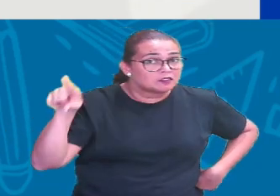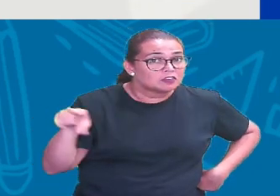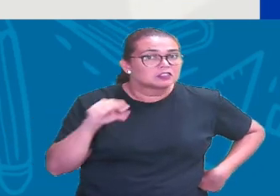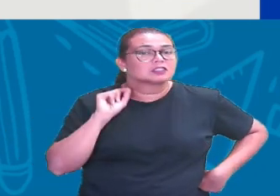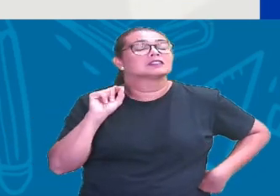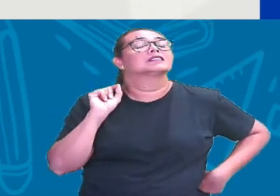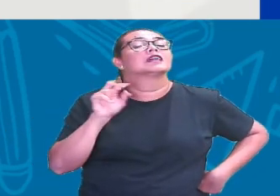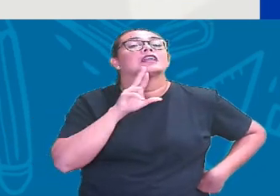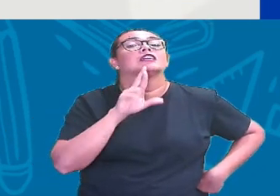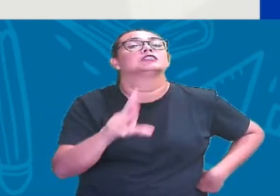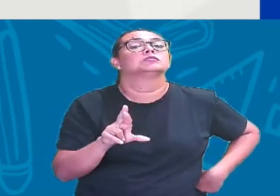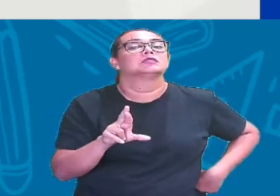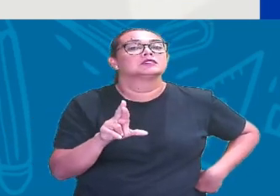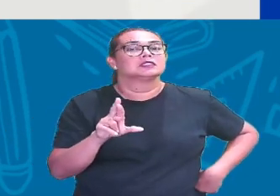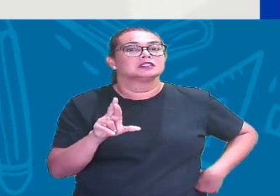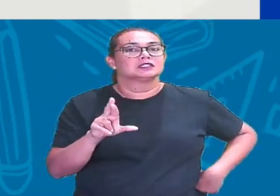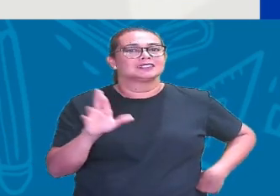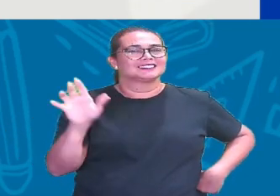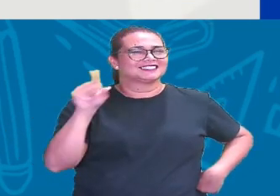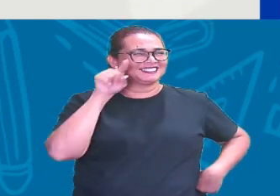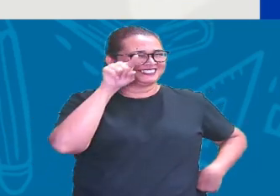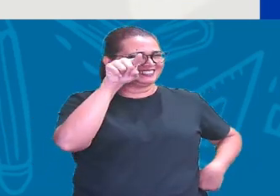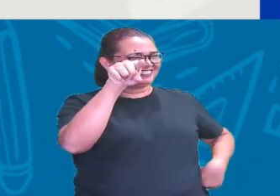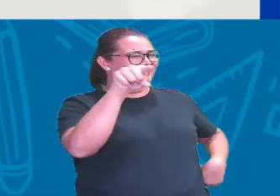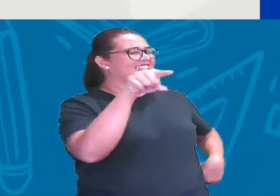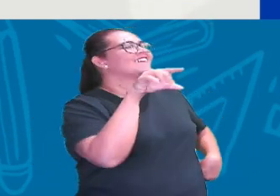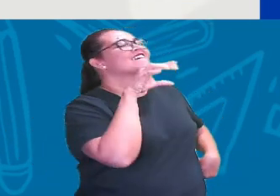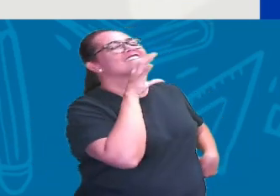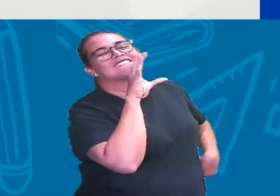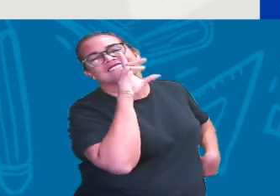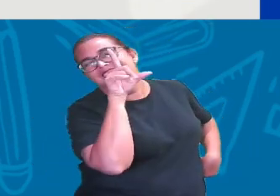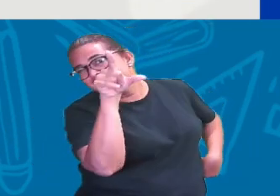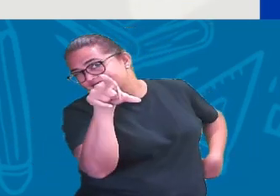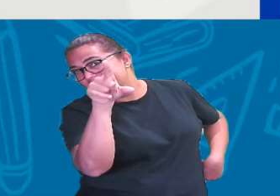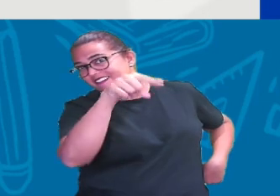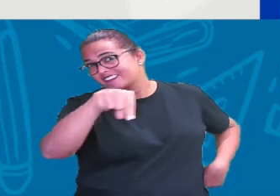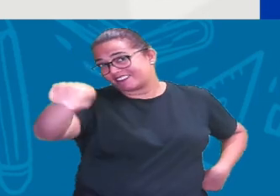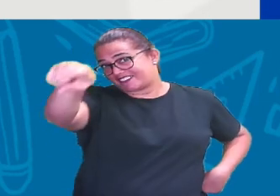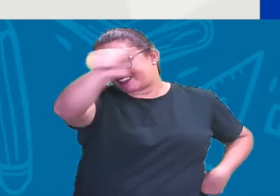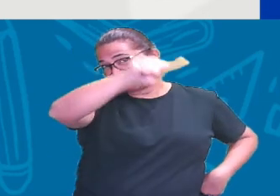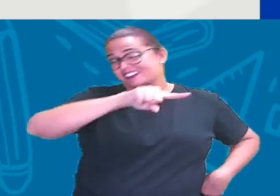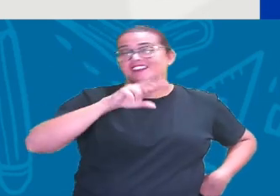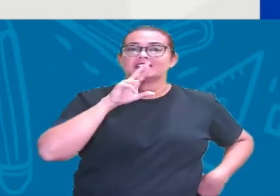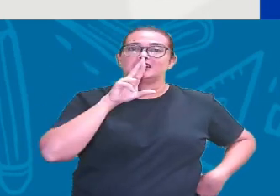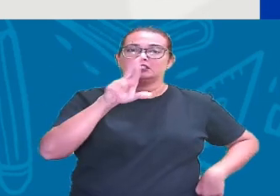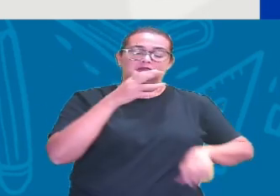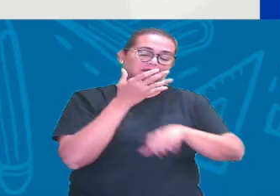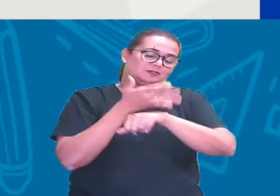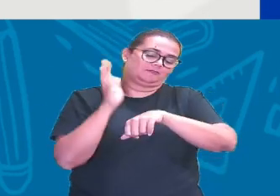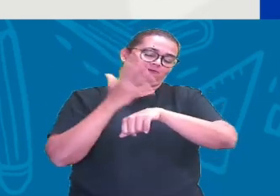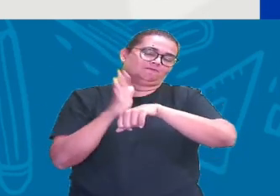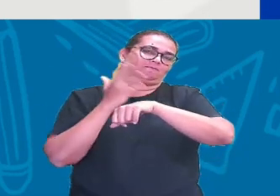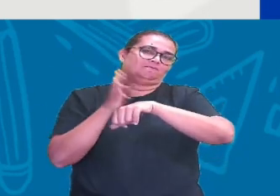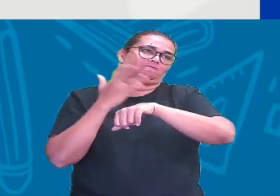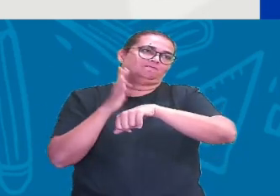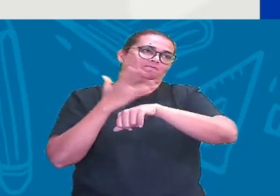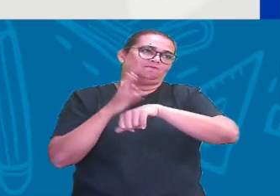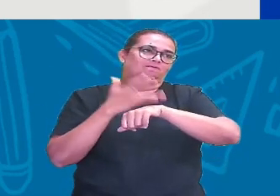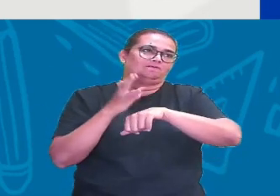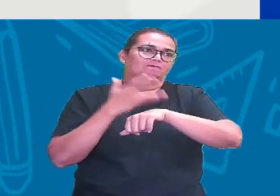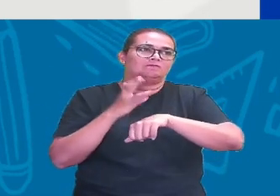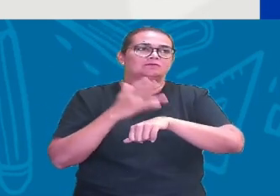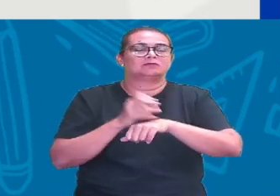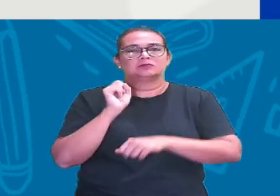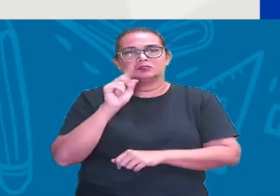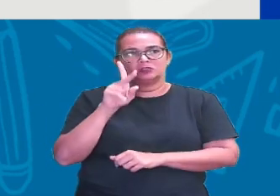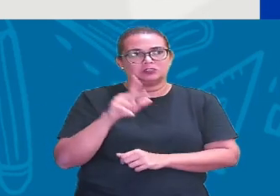quem vai fazer ela? Muito bem, são vocês que vão praticar, tá